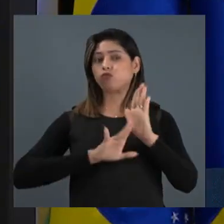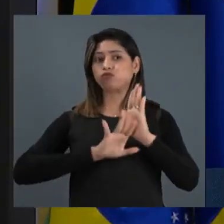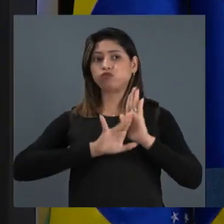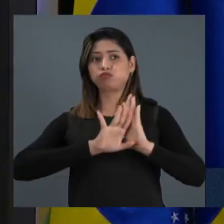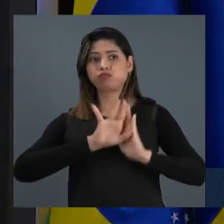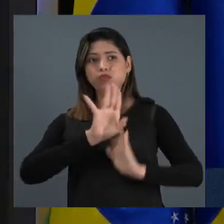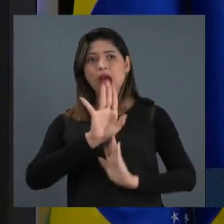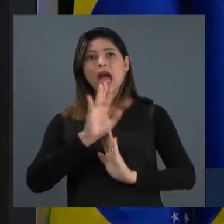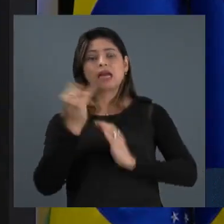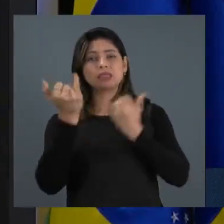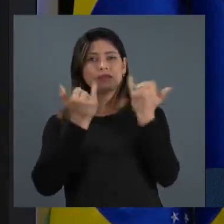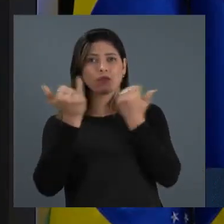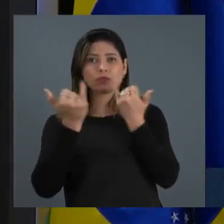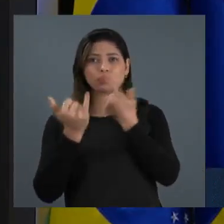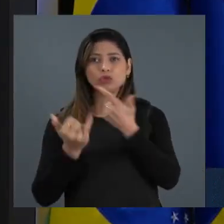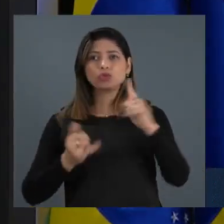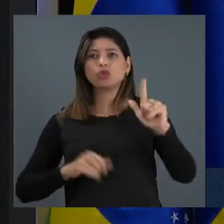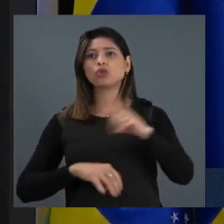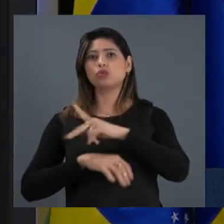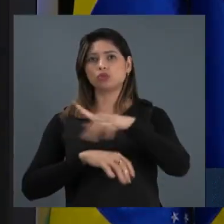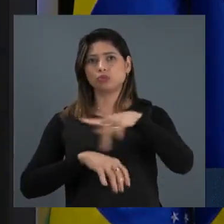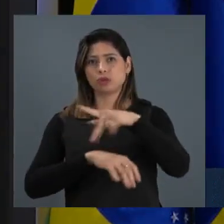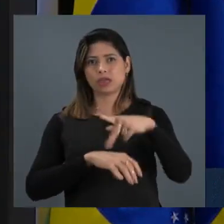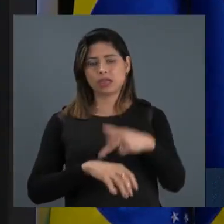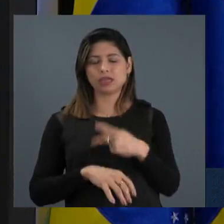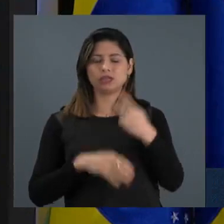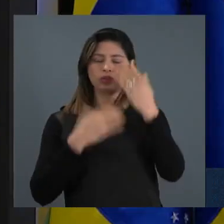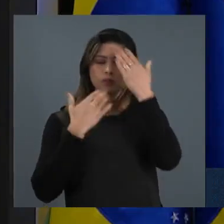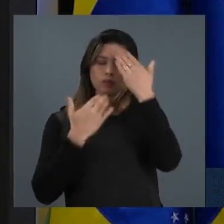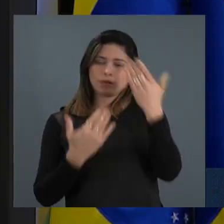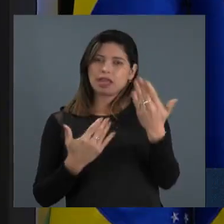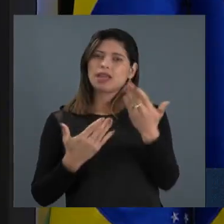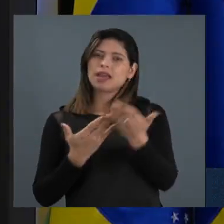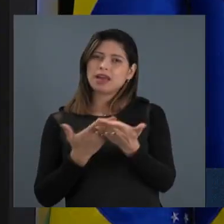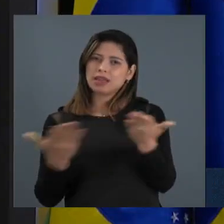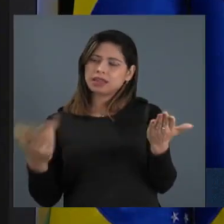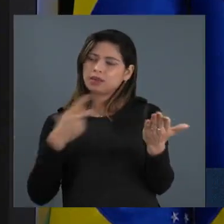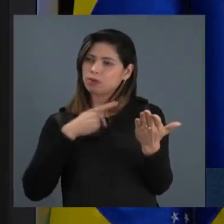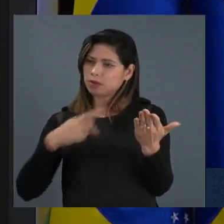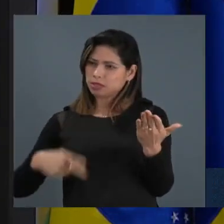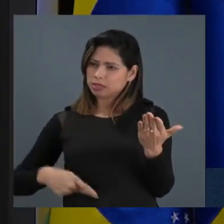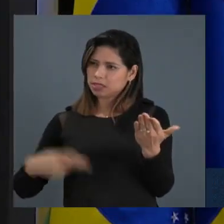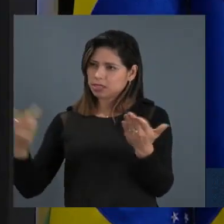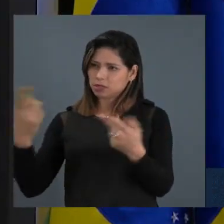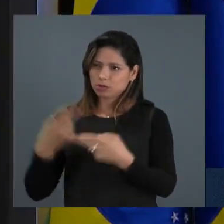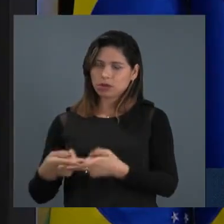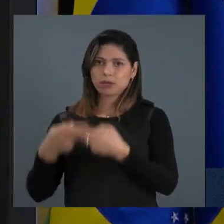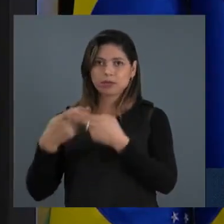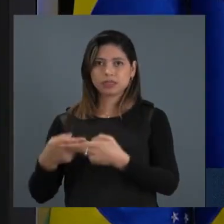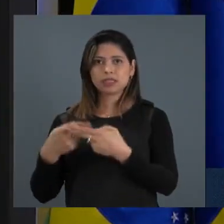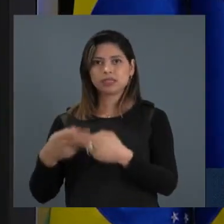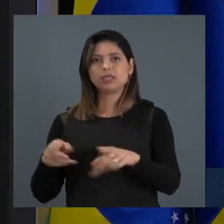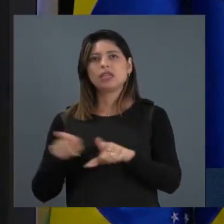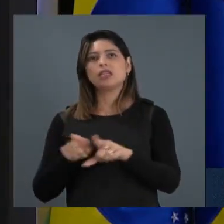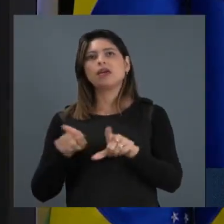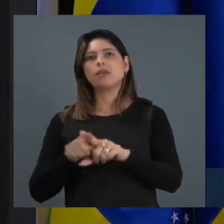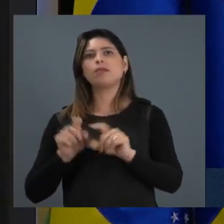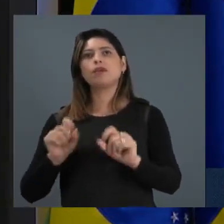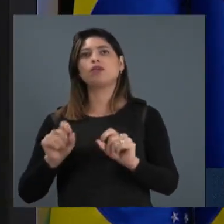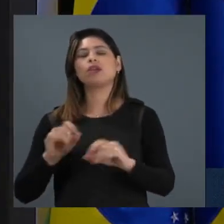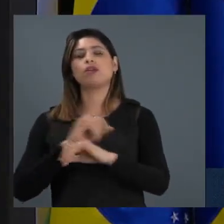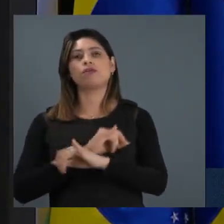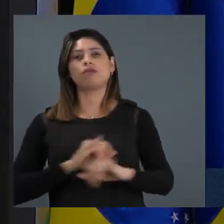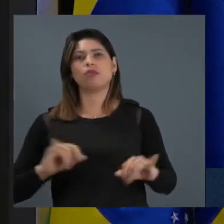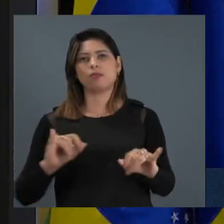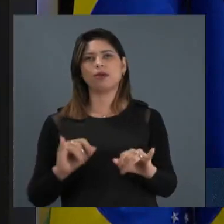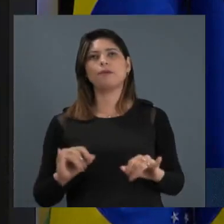países. E para encerrar, já ultrapassei meu tempo, agradeço, presidente, eu só quero dizer que é o mesmo fenômeno que acontece